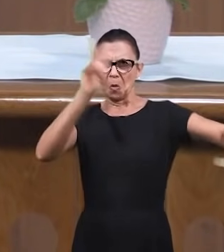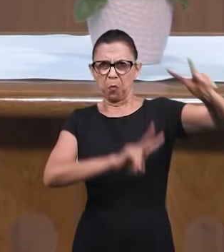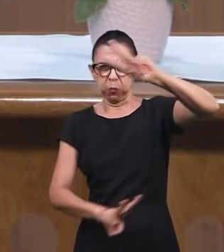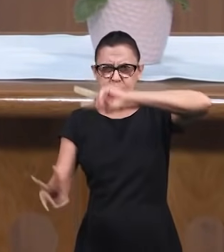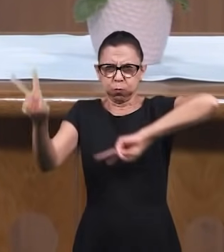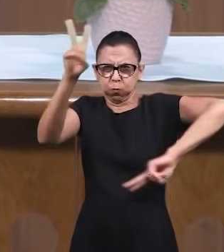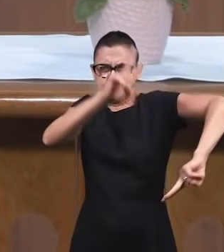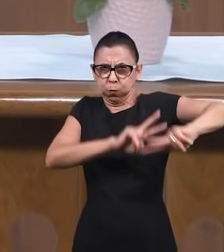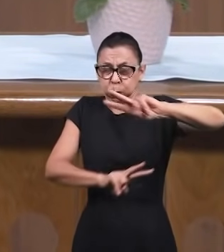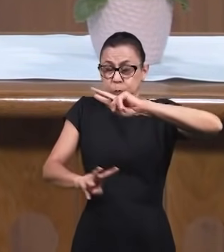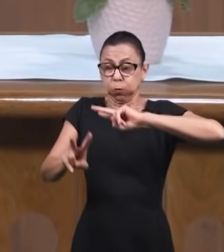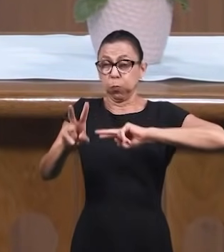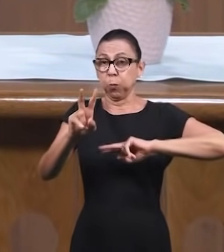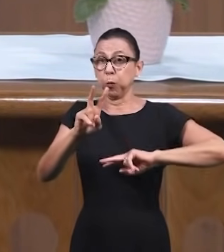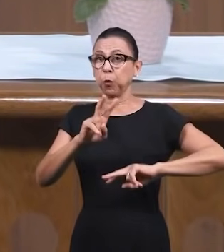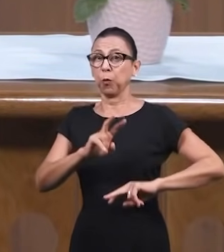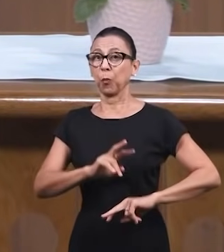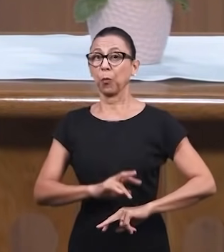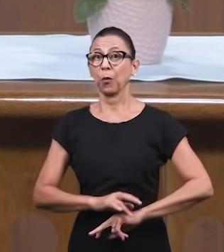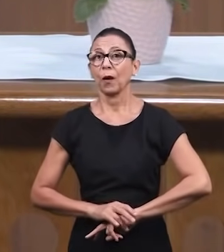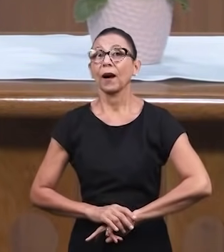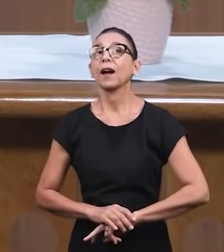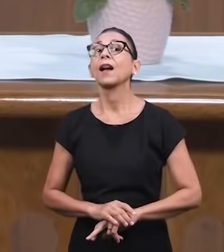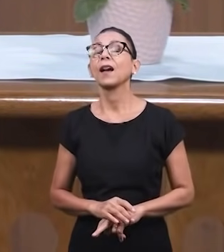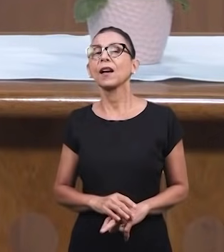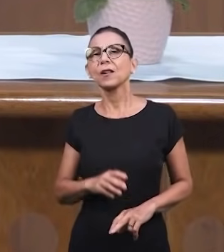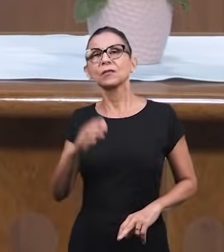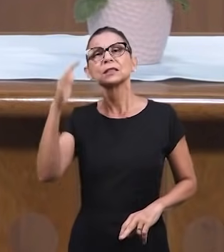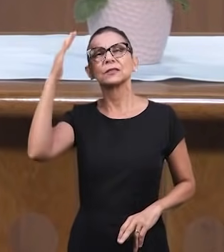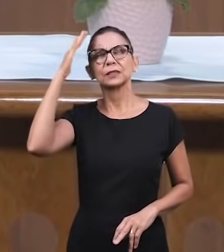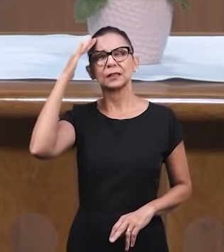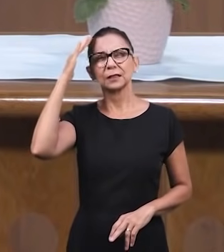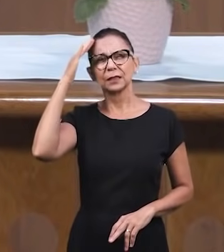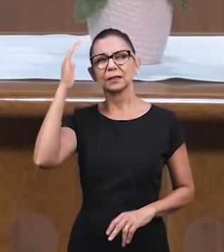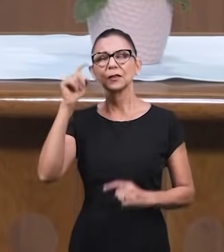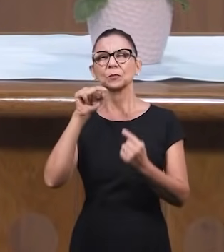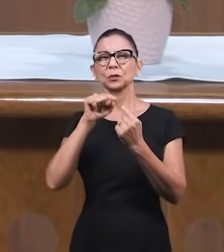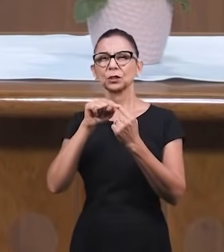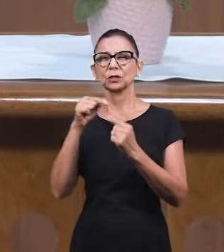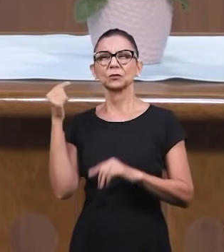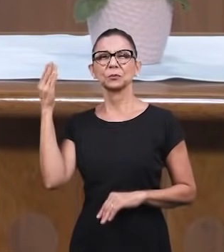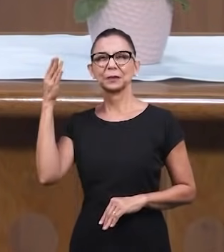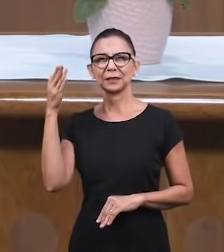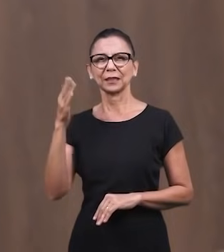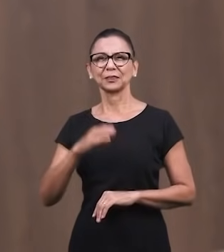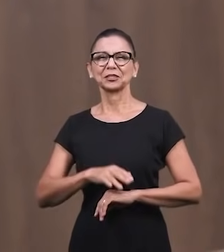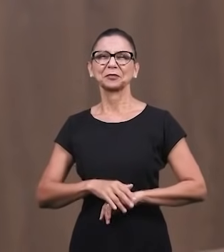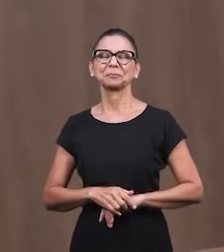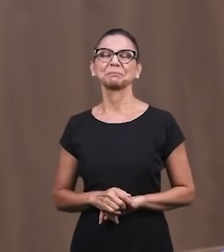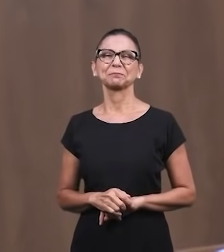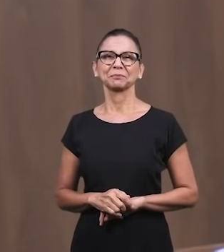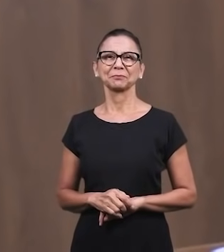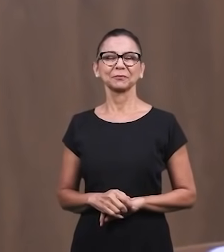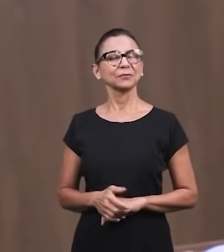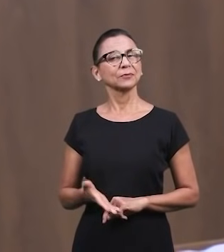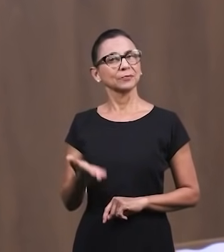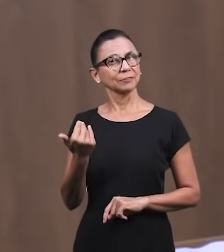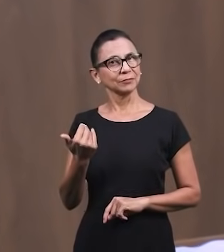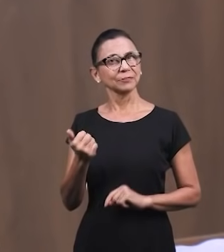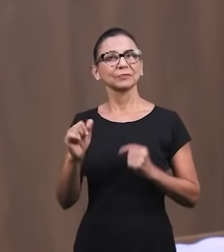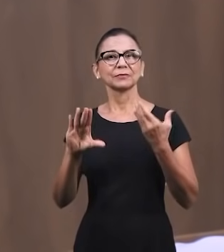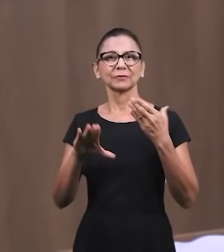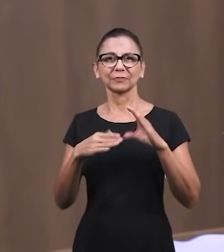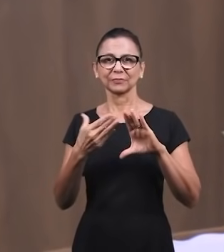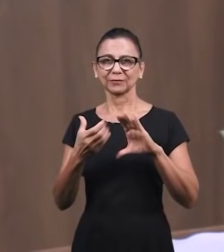vai entender direitinho qual é o objetivo dessa palavra quando você estiver assistindo. Então nós vamos cantar